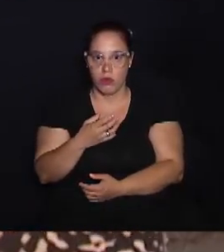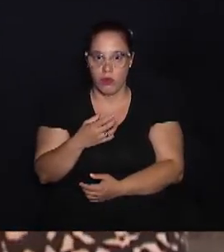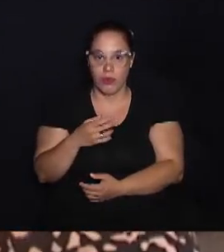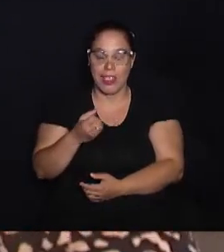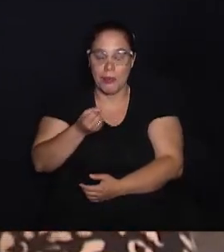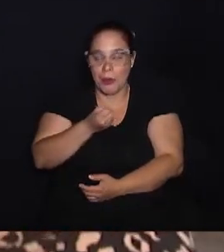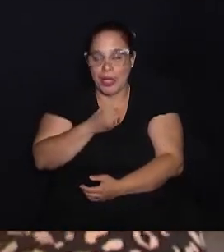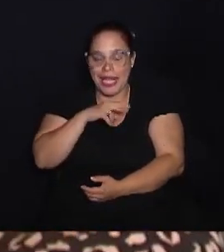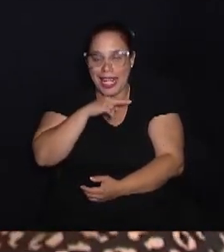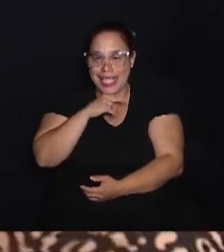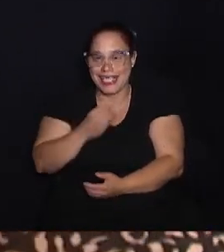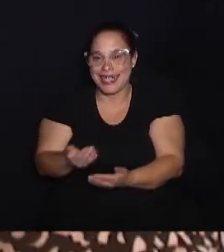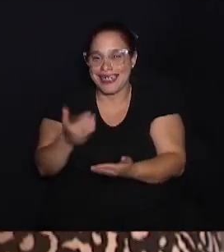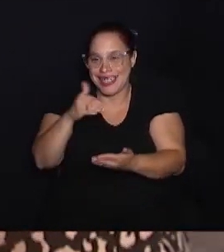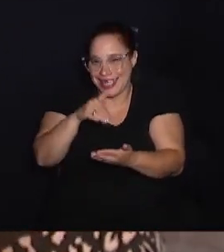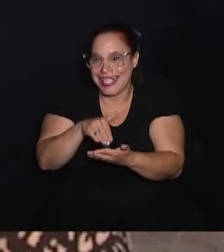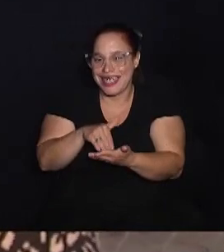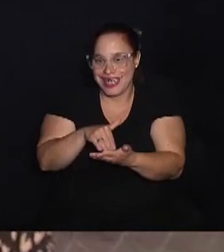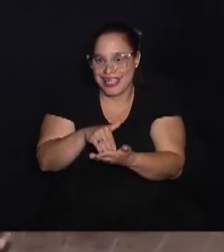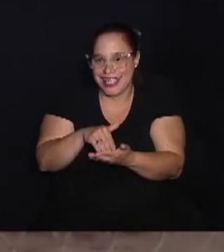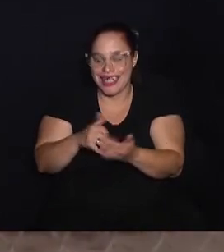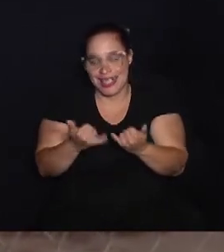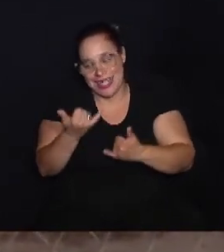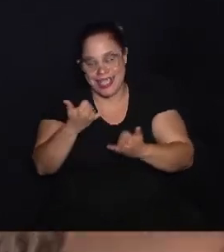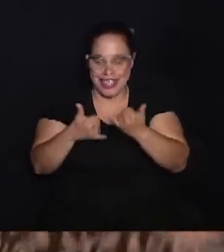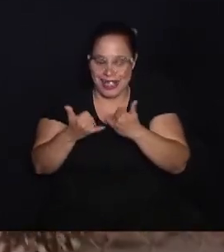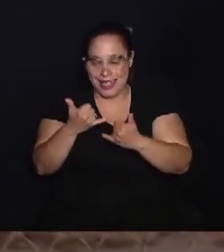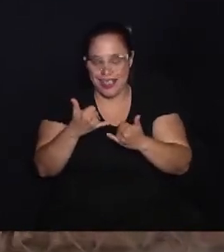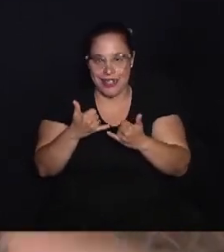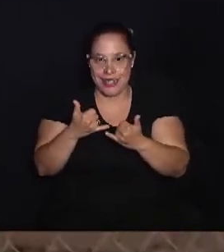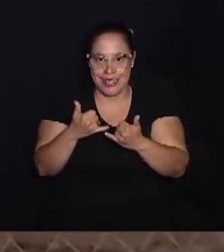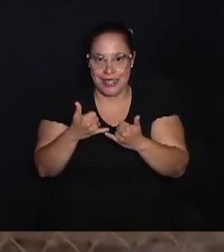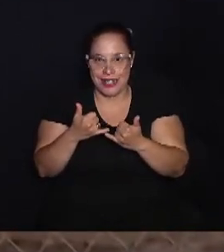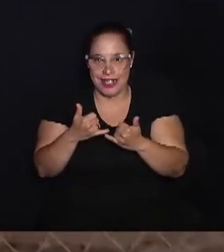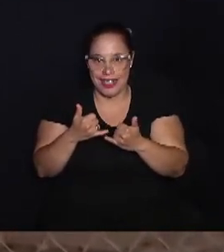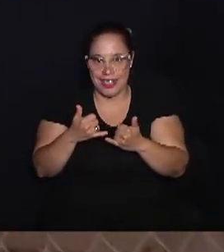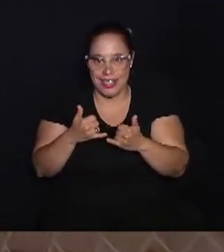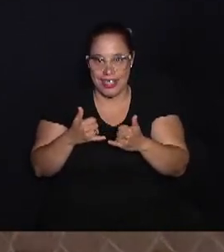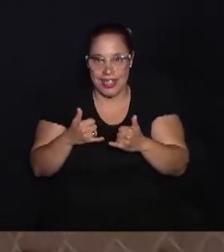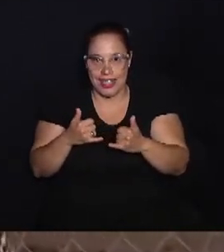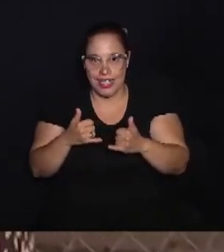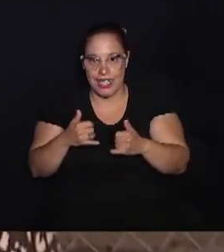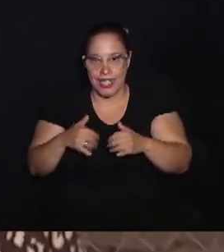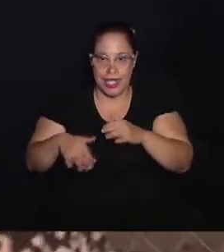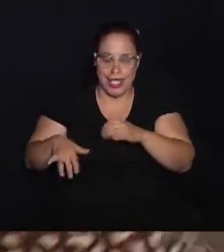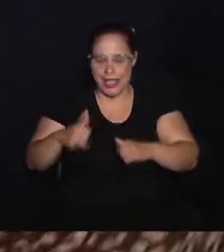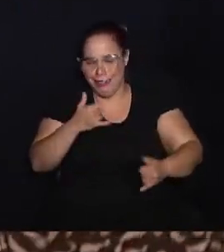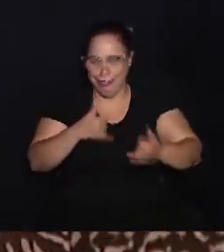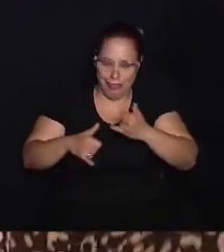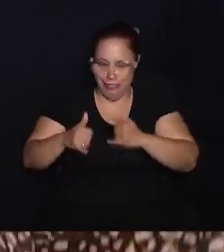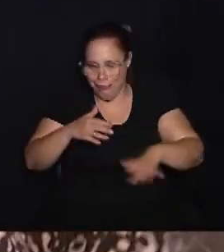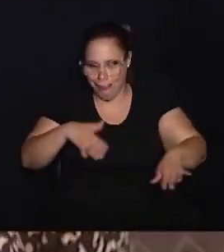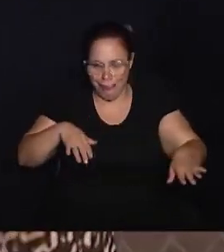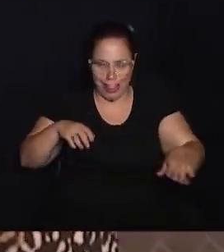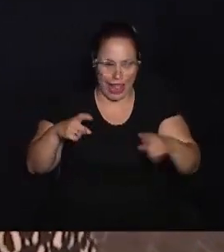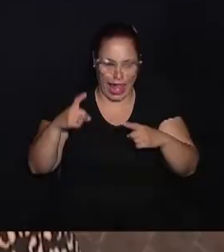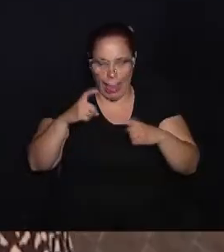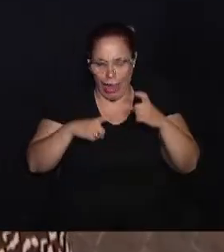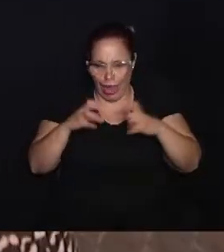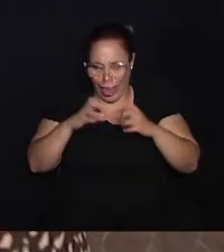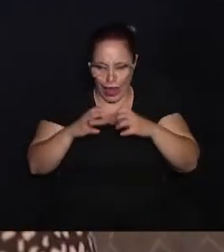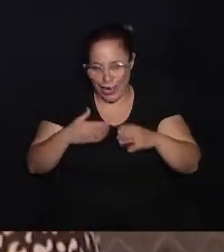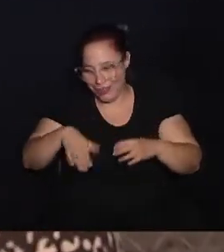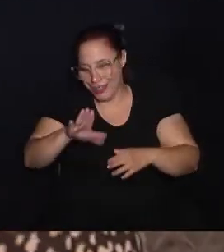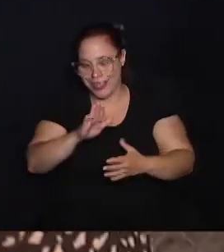porque os netinhos meus né vem aqui se divertem faz bastante